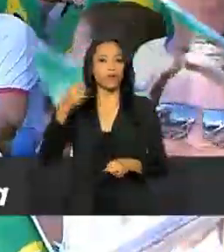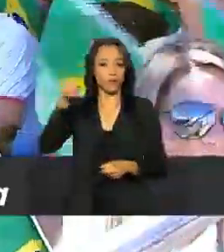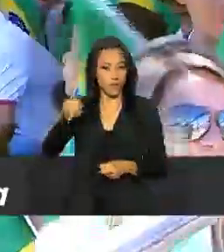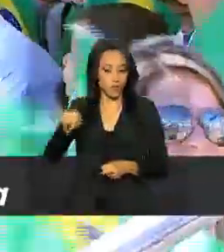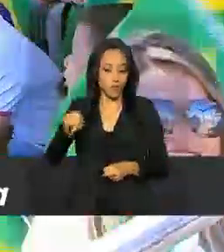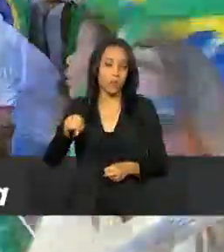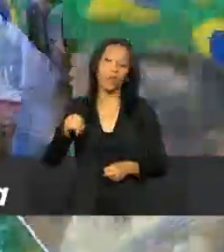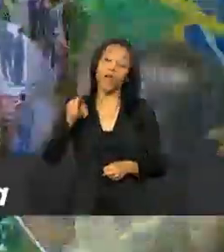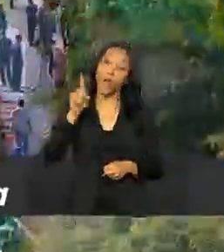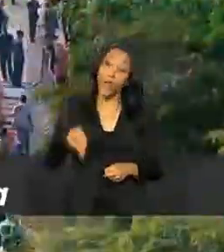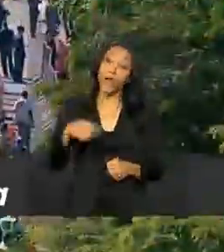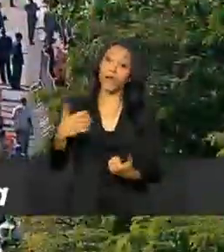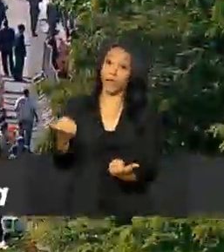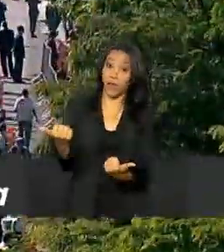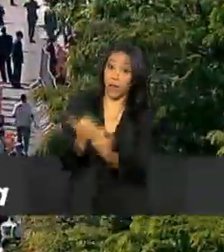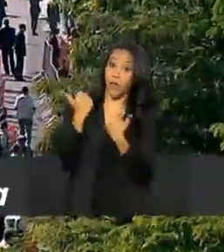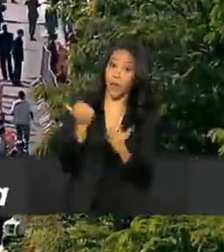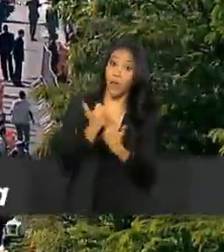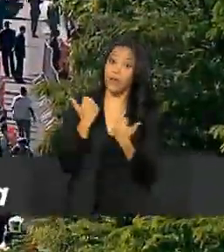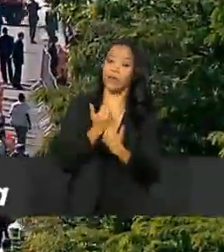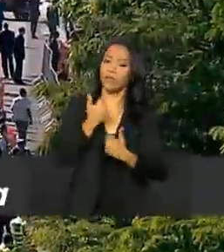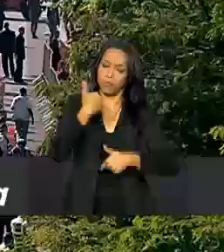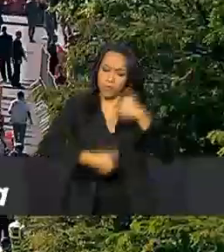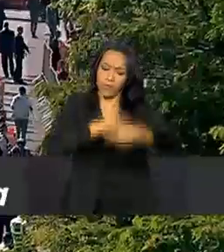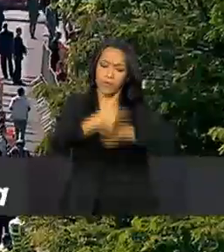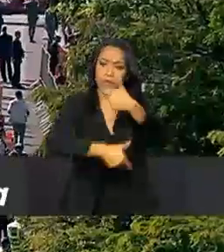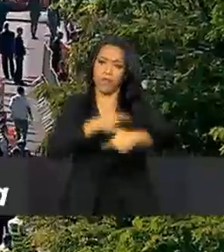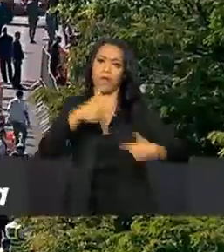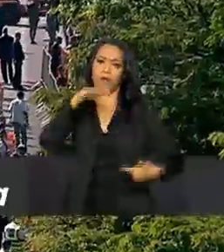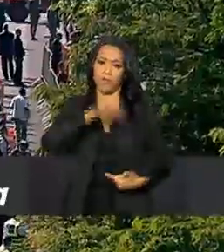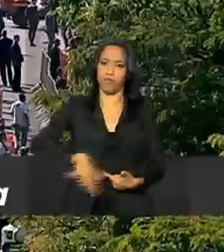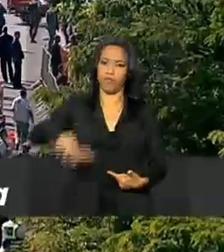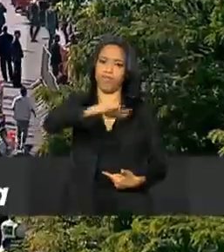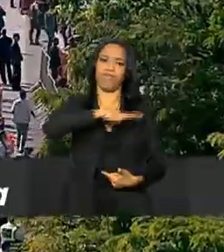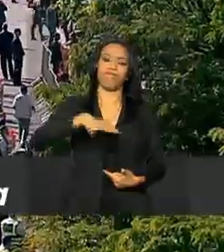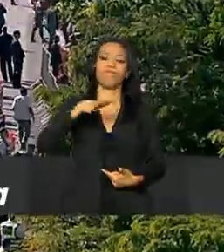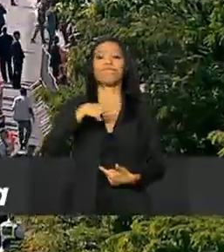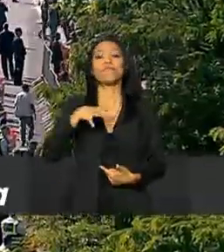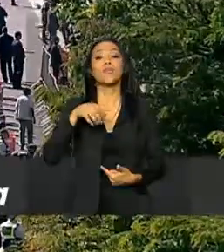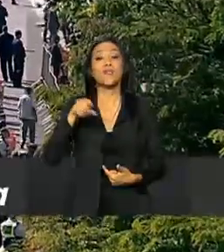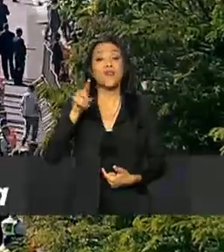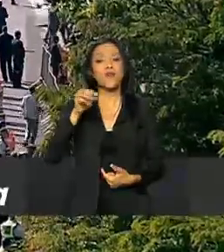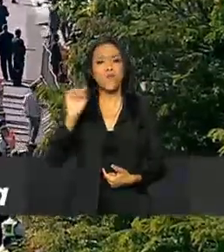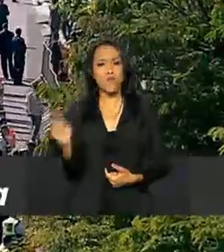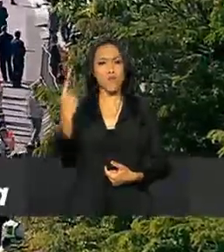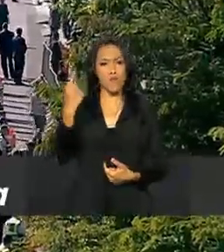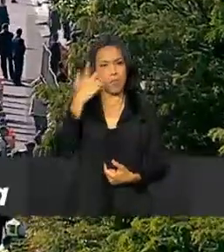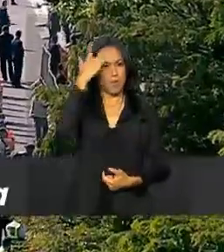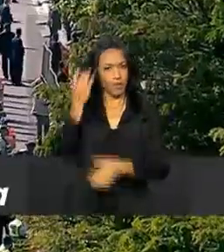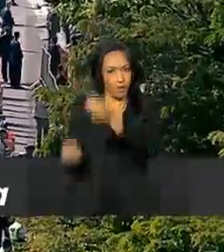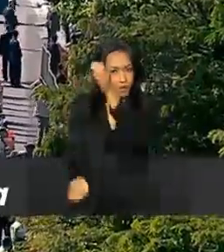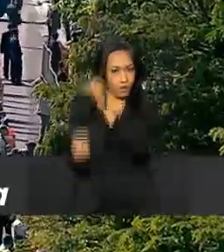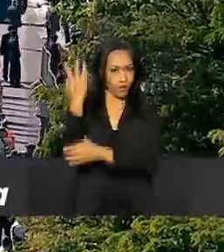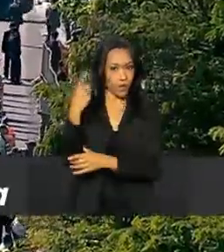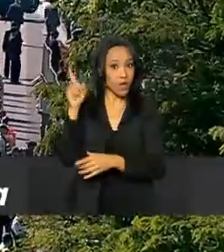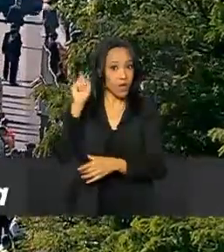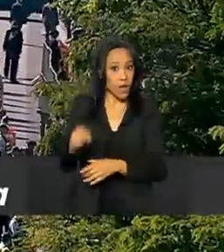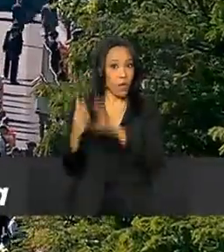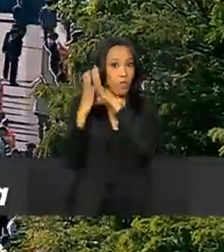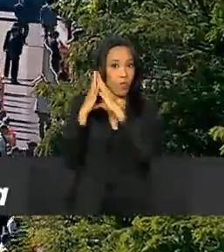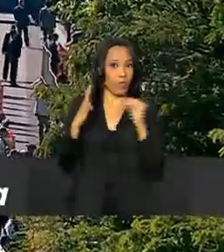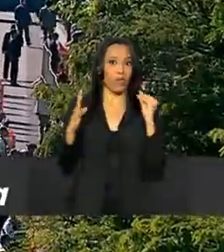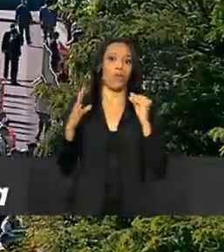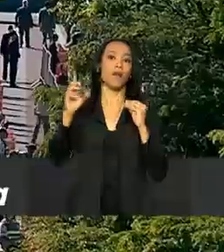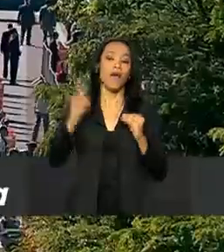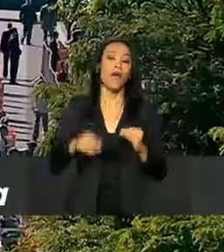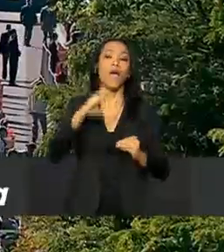nosso desenvolvimento e da unidade nacional. Um dos seus fundadores, símbolos maiores, foi